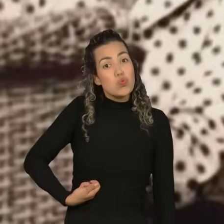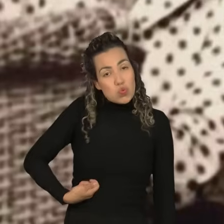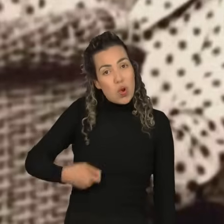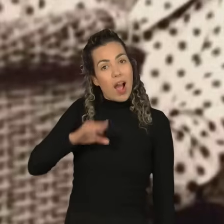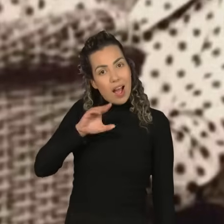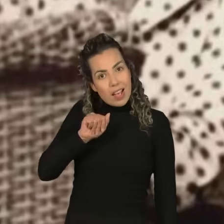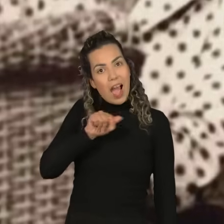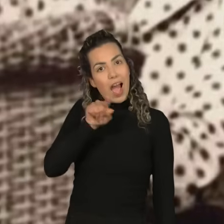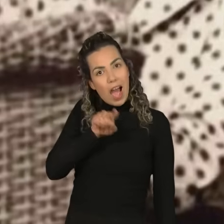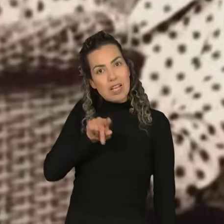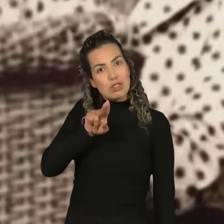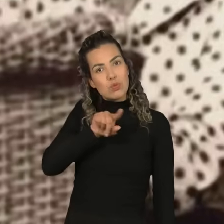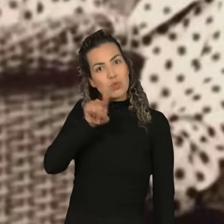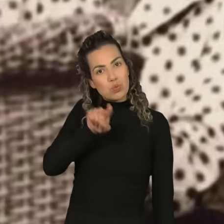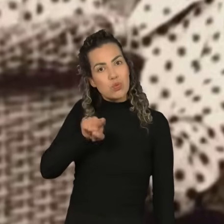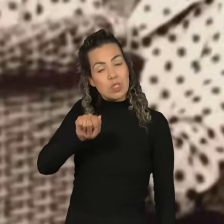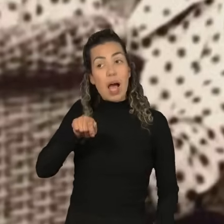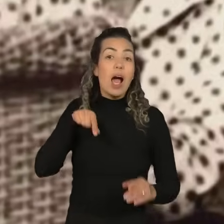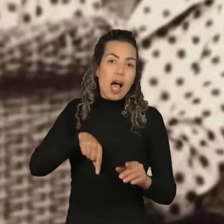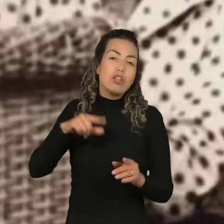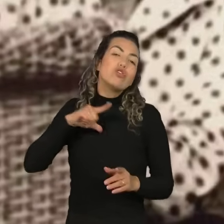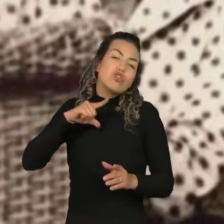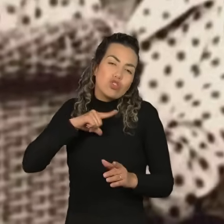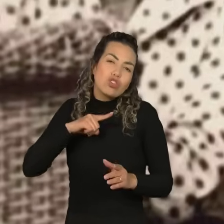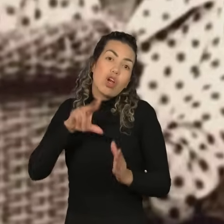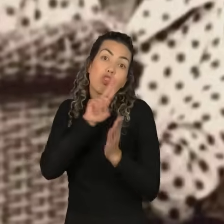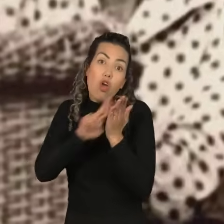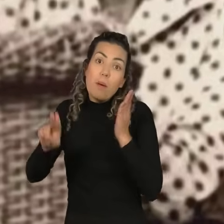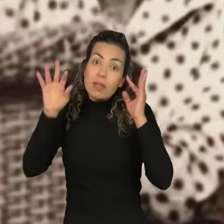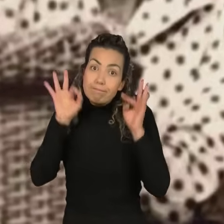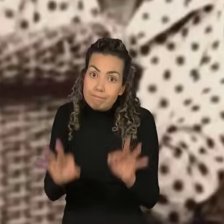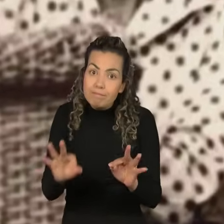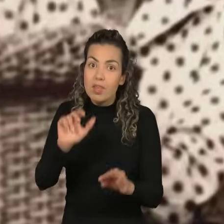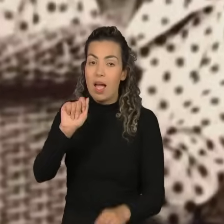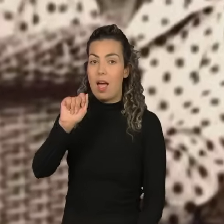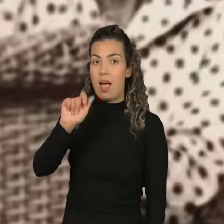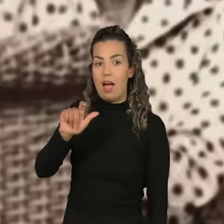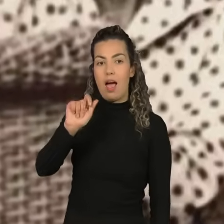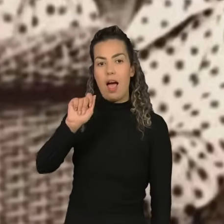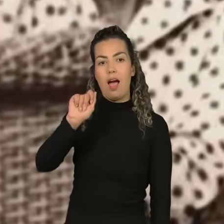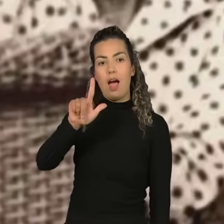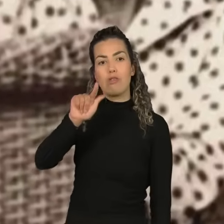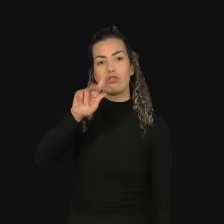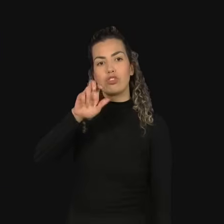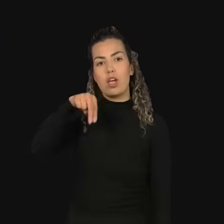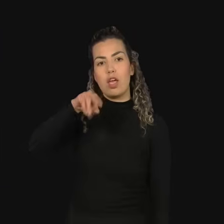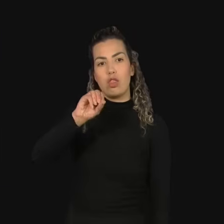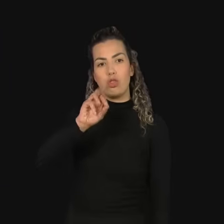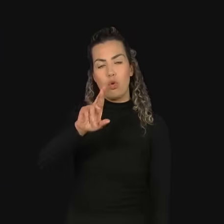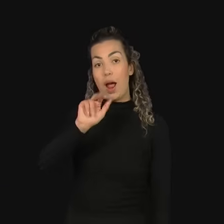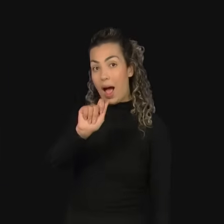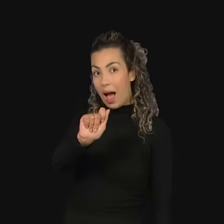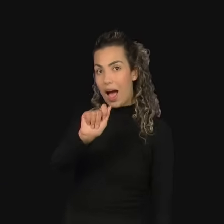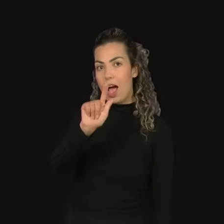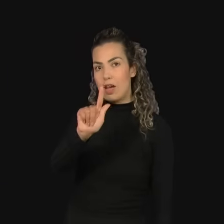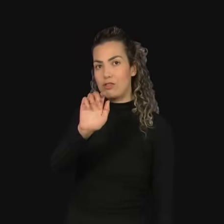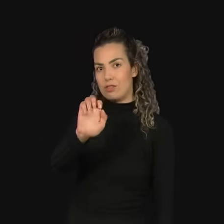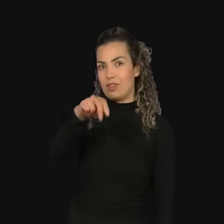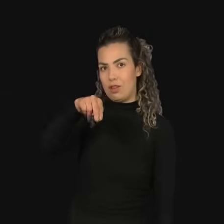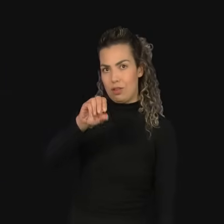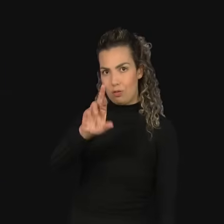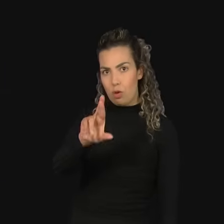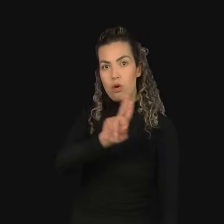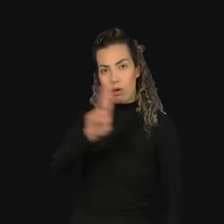batizado Agenor, mas os amigos chamavam de Caju. Então, ele tem esses codinomes, né, assim. E ele passou a gostar do nome Agenor